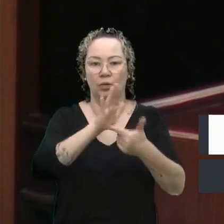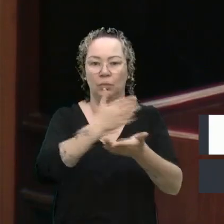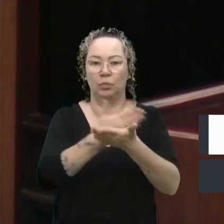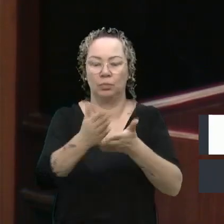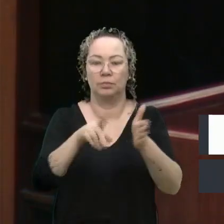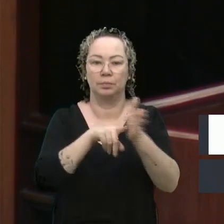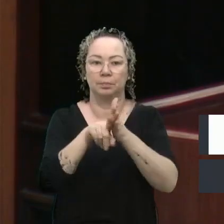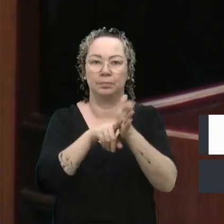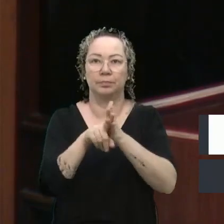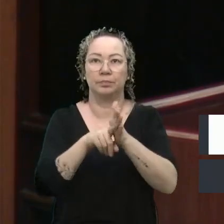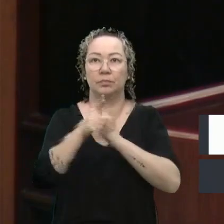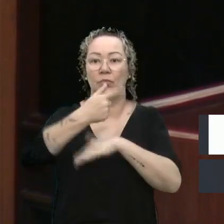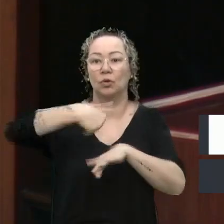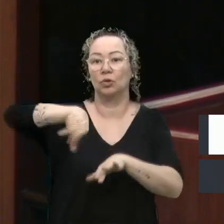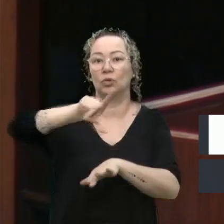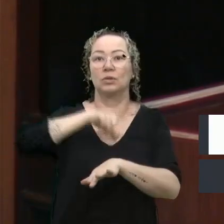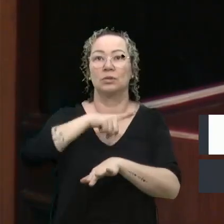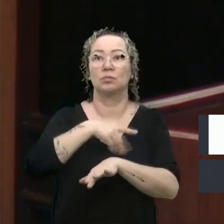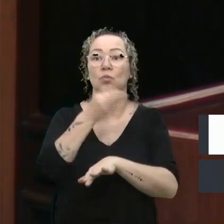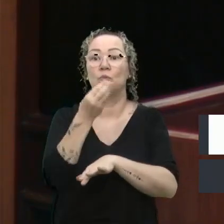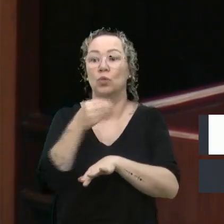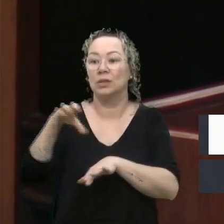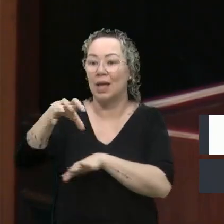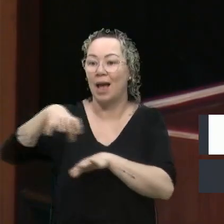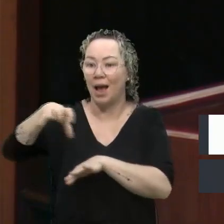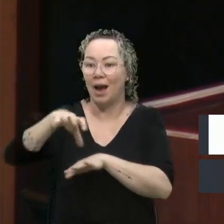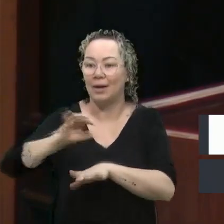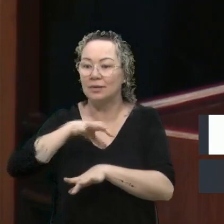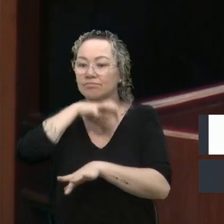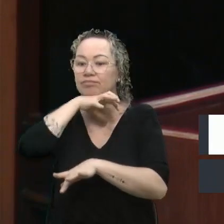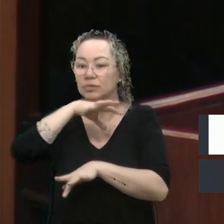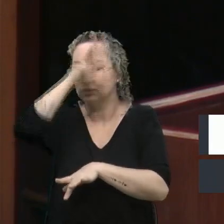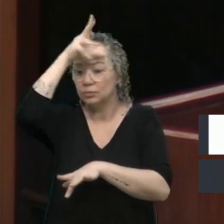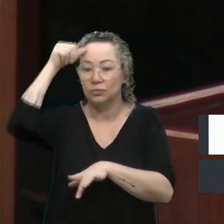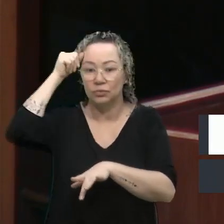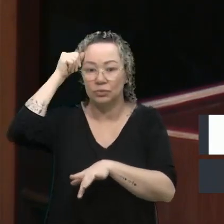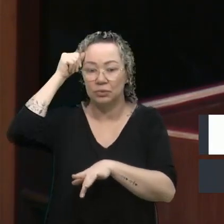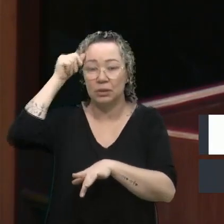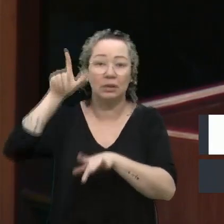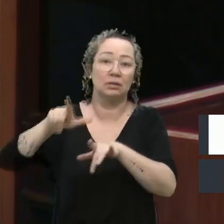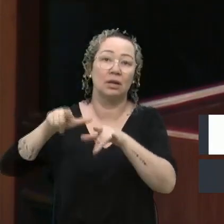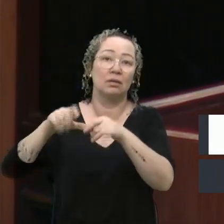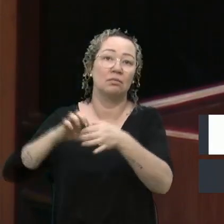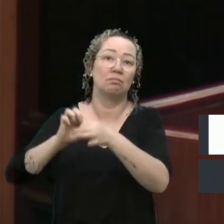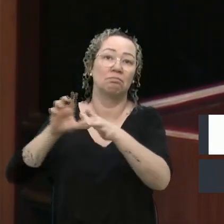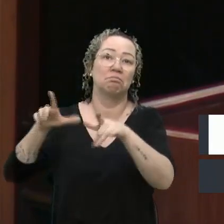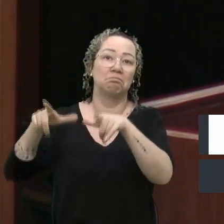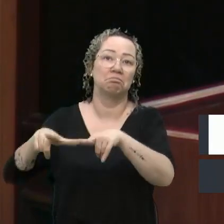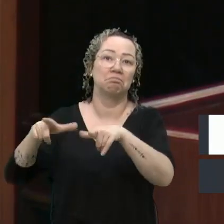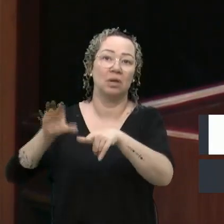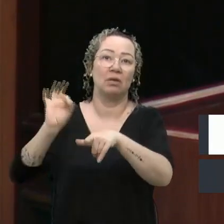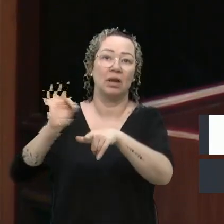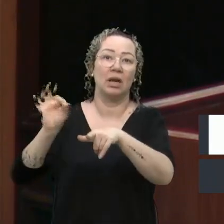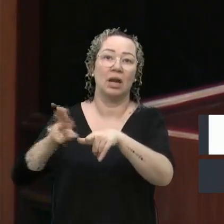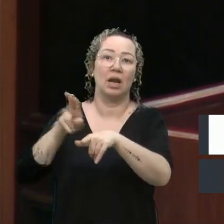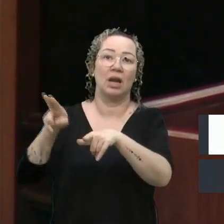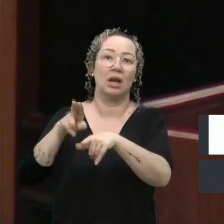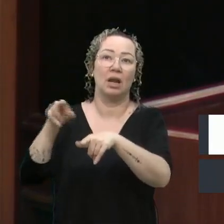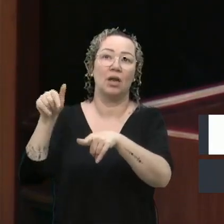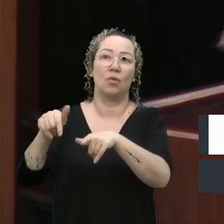nós temos diversas áreas hoje públicas que estão ociosas no município de Caxias do Sul. E nós poderíamos fazer por